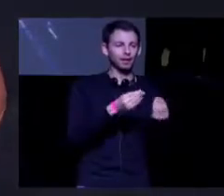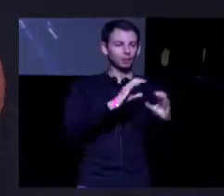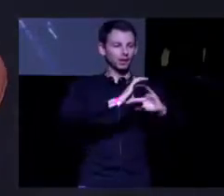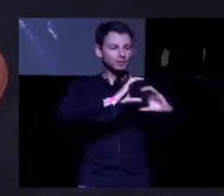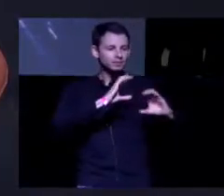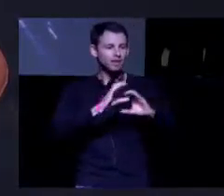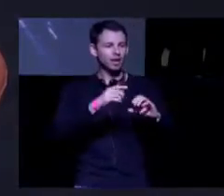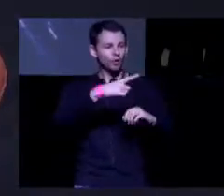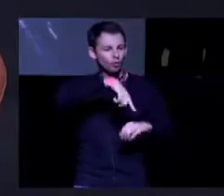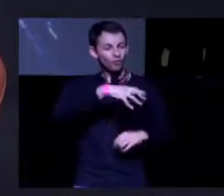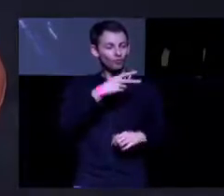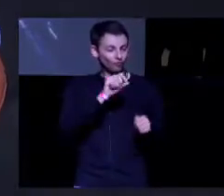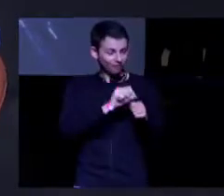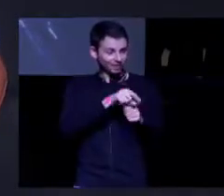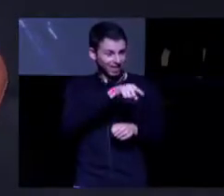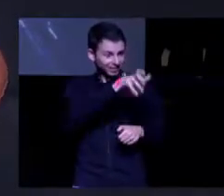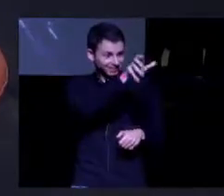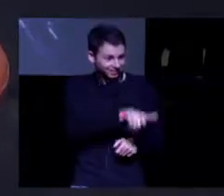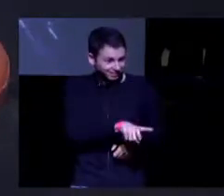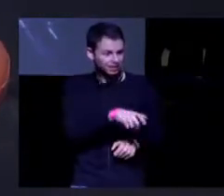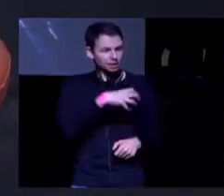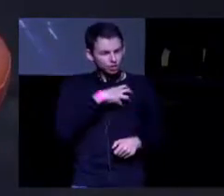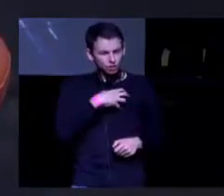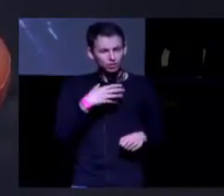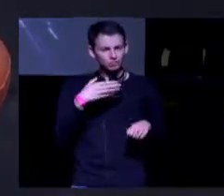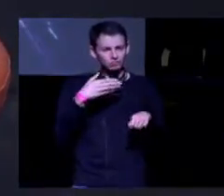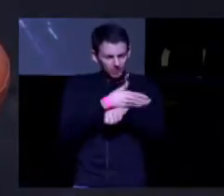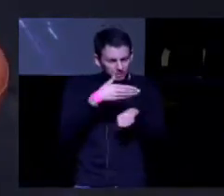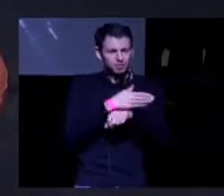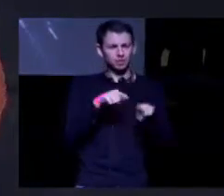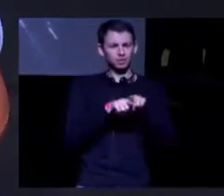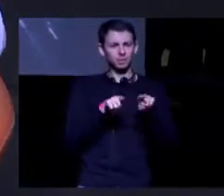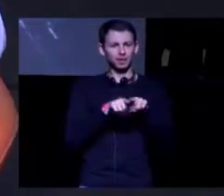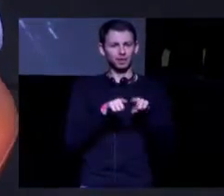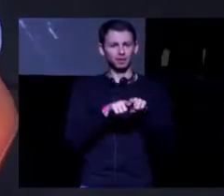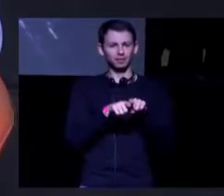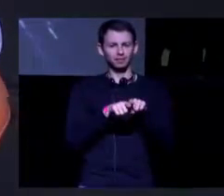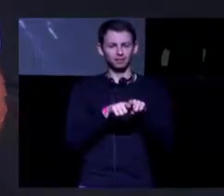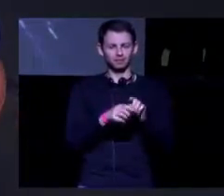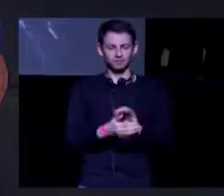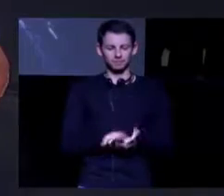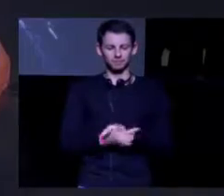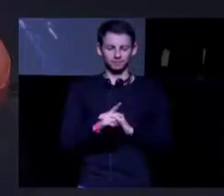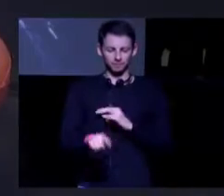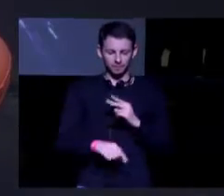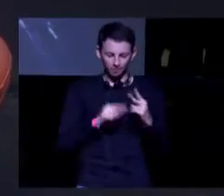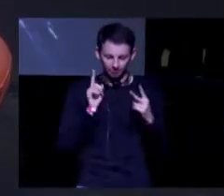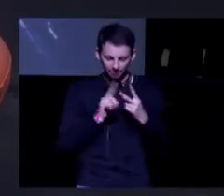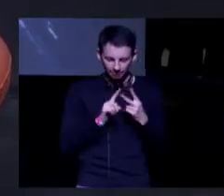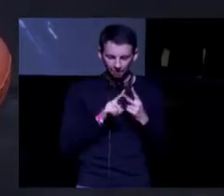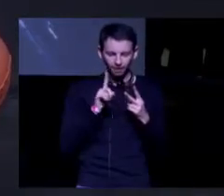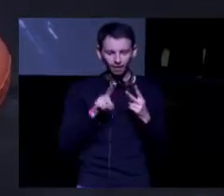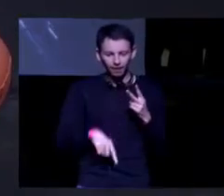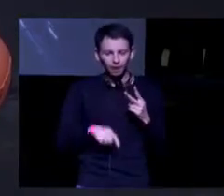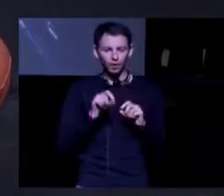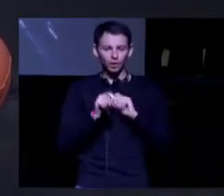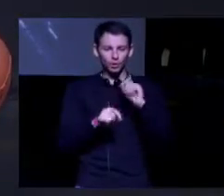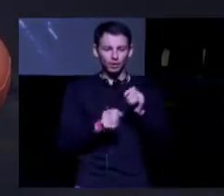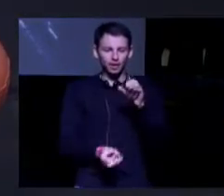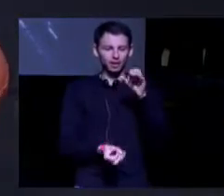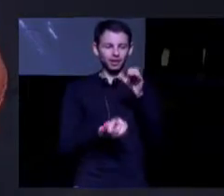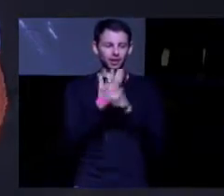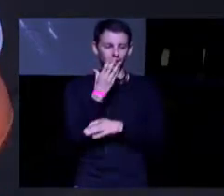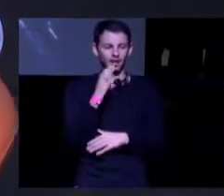sentirem parte, uma comunicação atrativa de venha fazer parte disso. A segunda, como eu já falei, é a parte de co-criar.